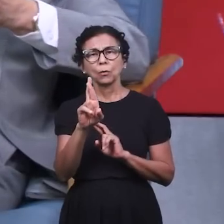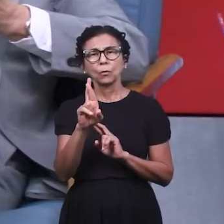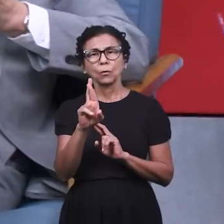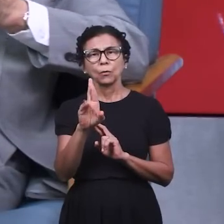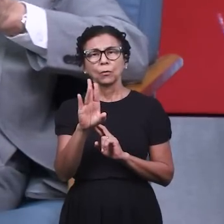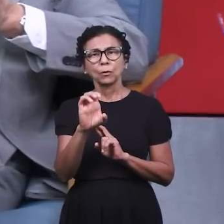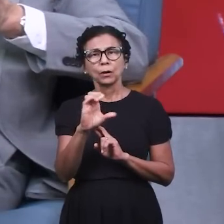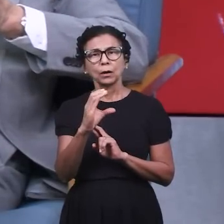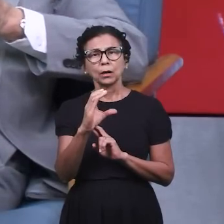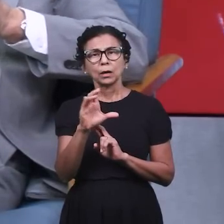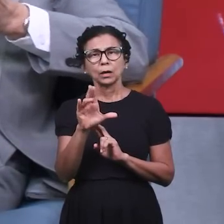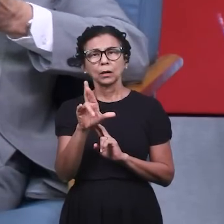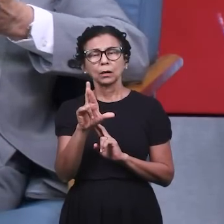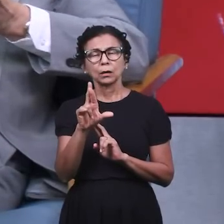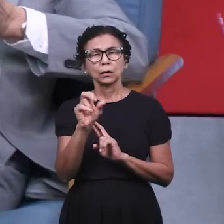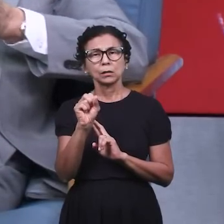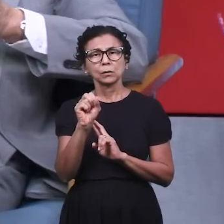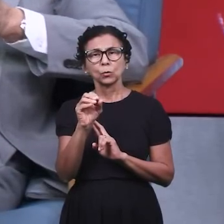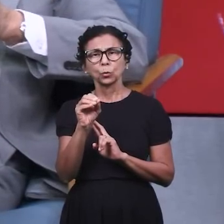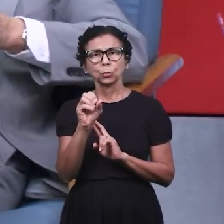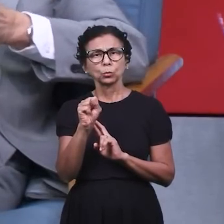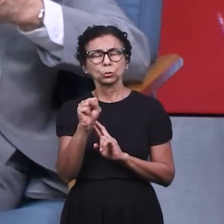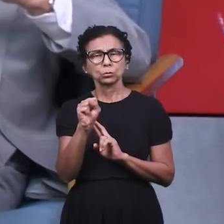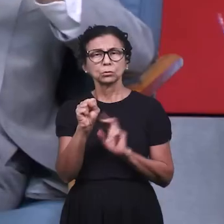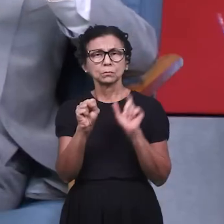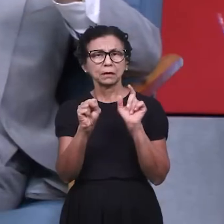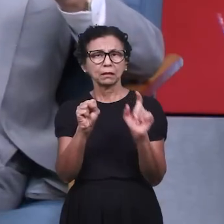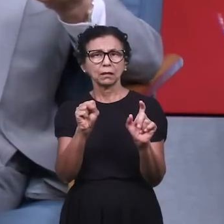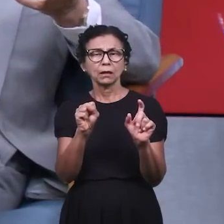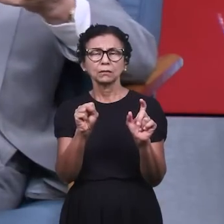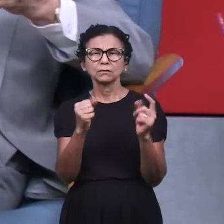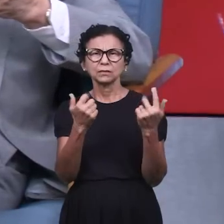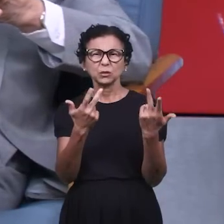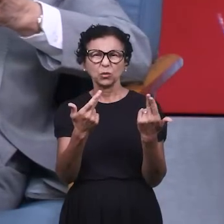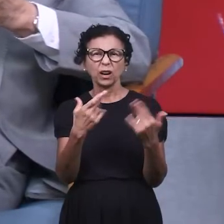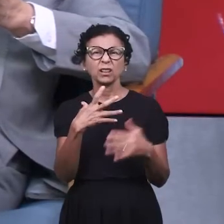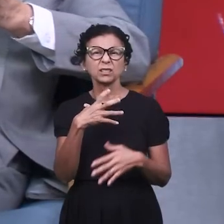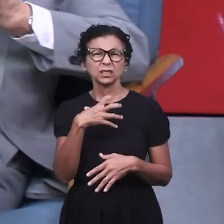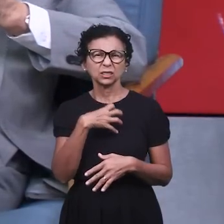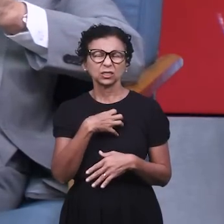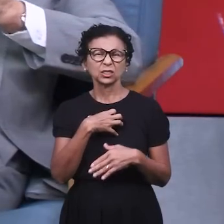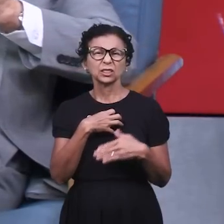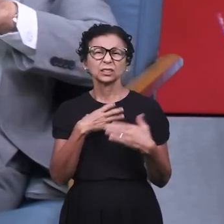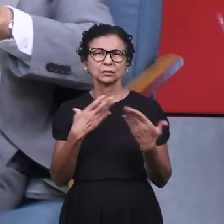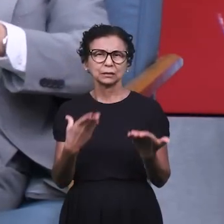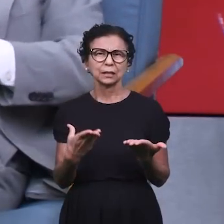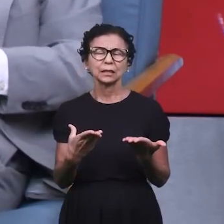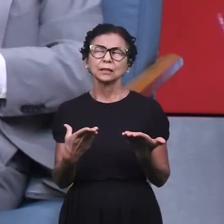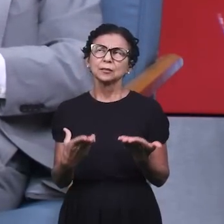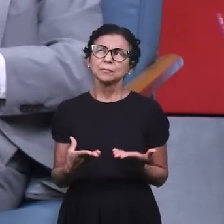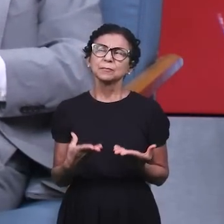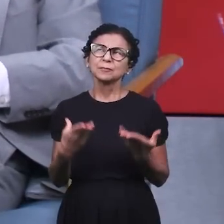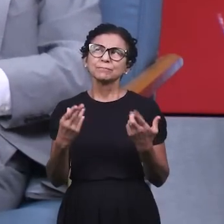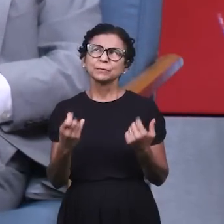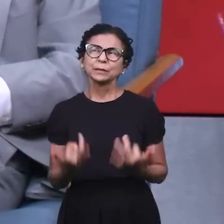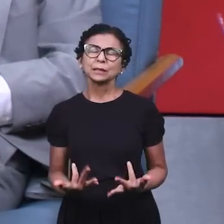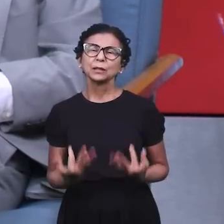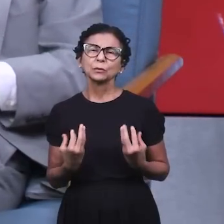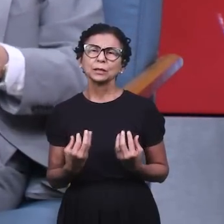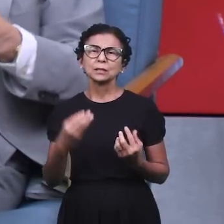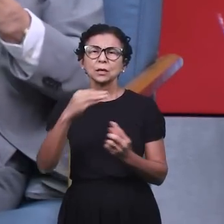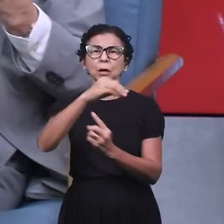graça do Senhor pode se revelar, a operação do Espírito Santo pode se revelar, ou